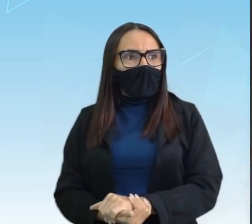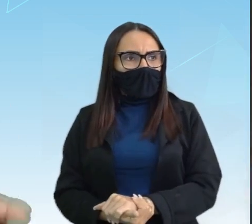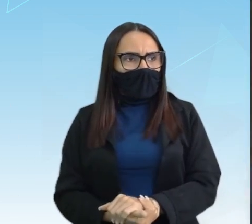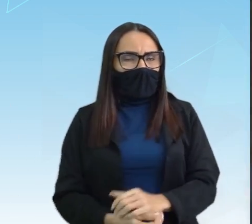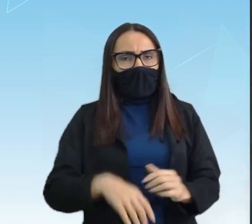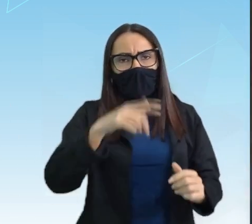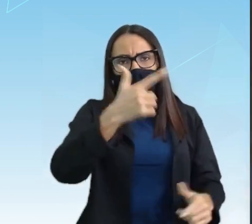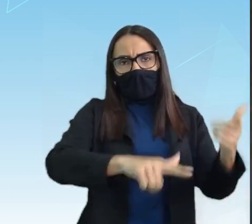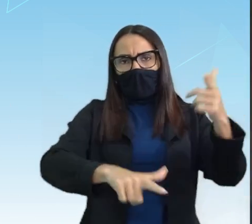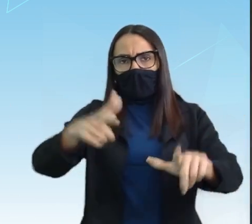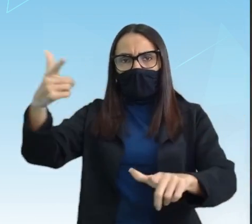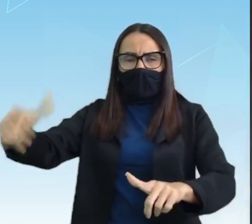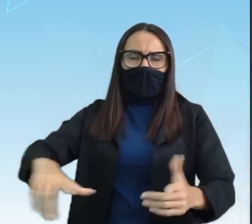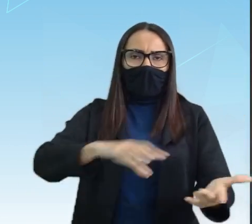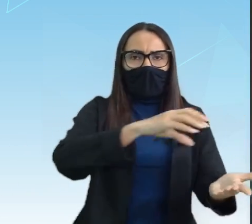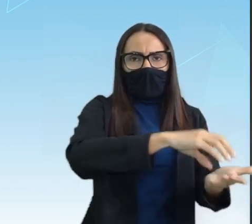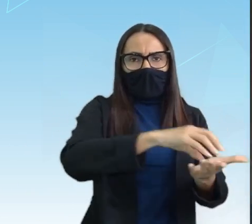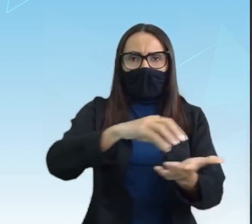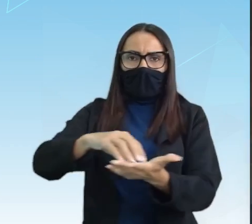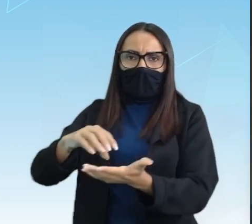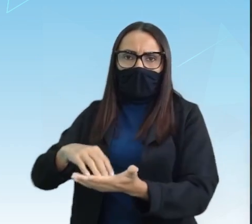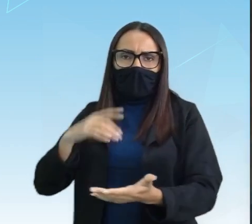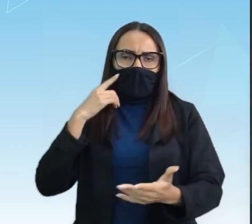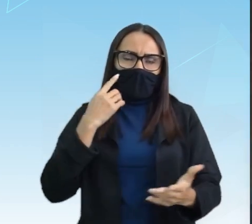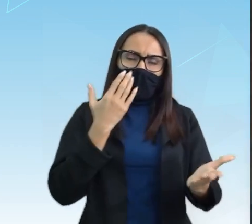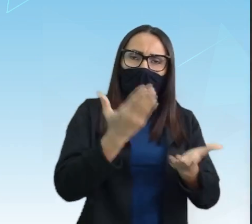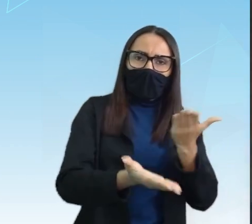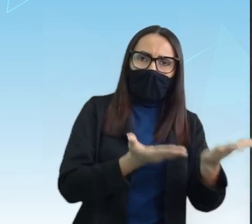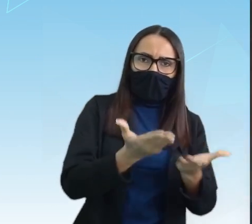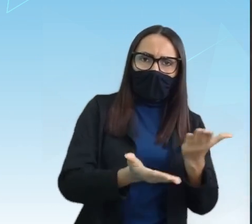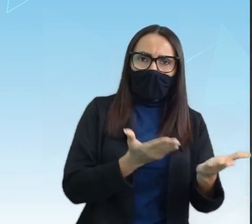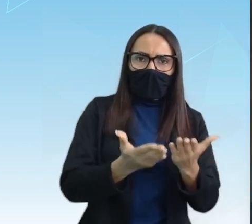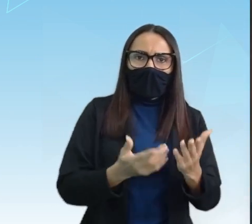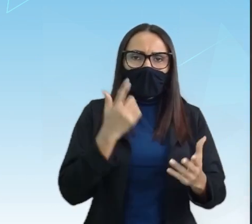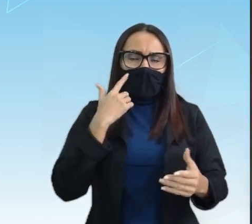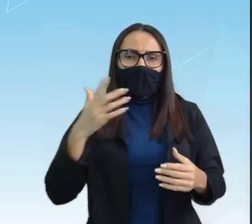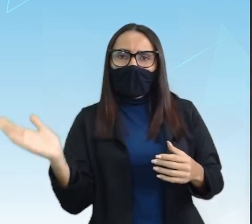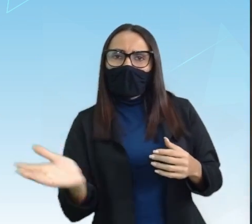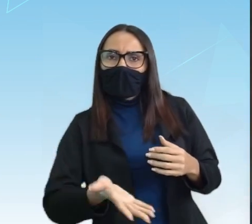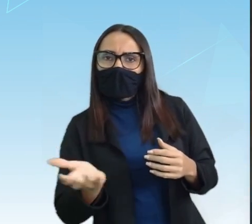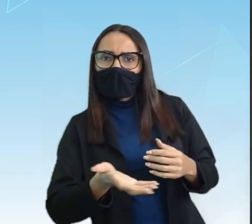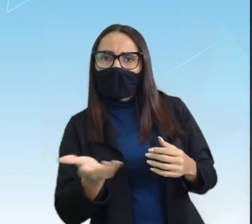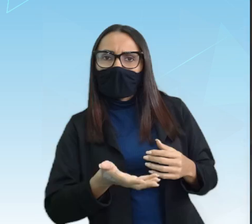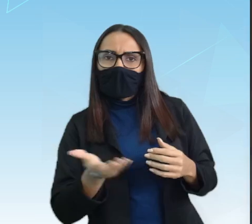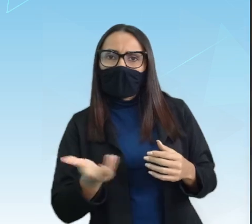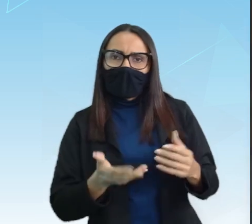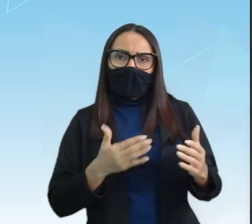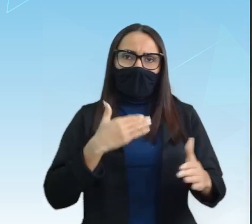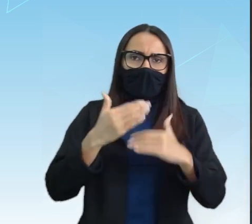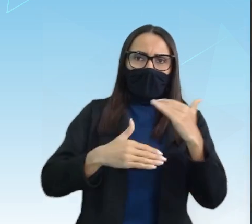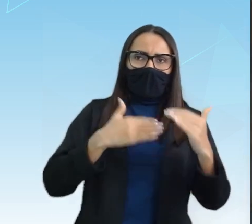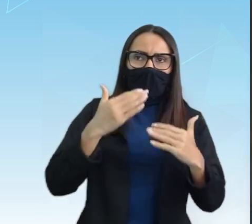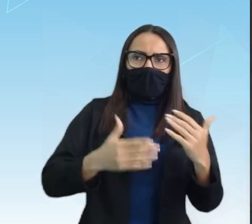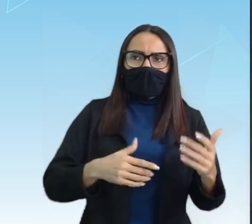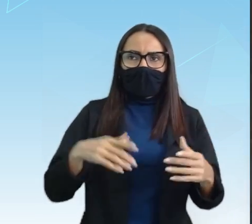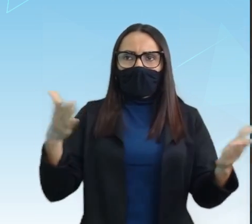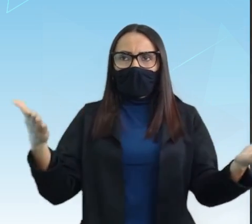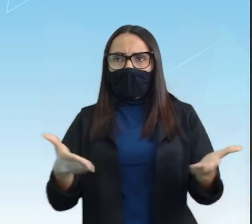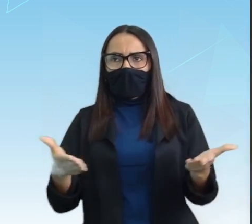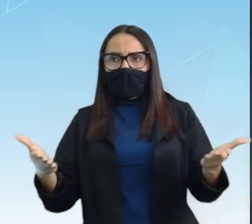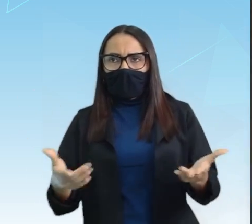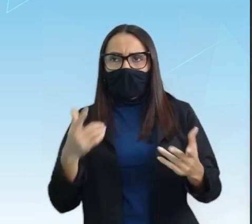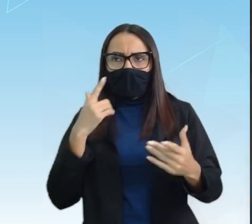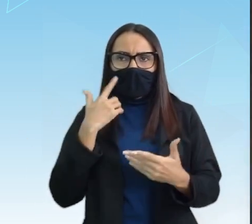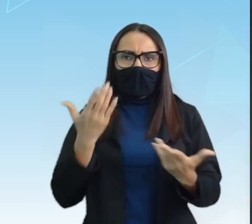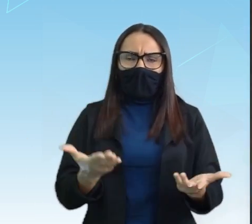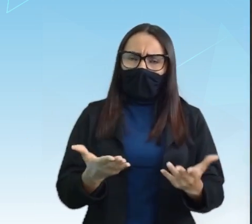outros fatores que vão favorecer esse aceleramento de crescimento dessa produção aqui no Brasil.